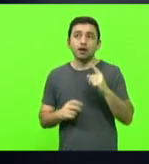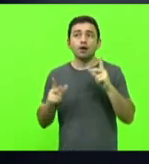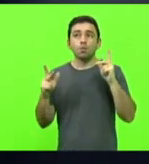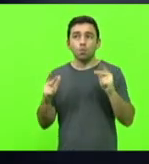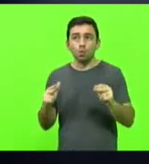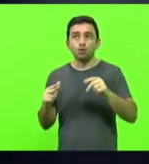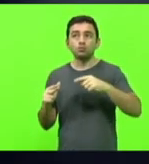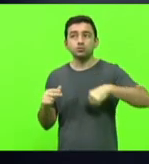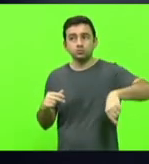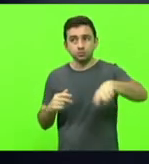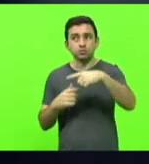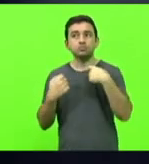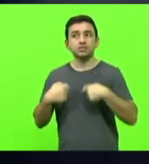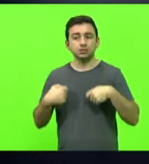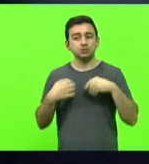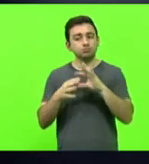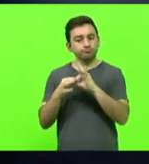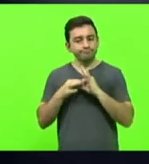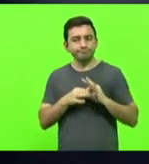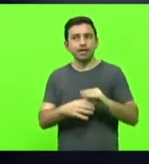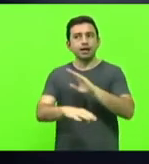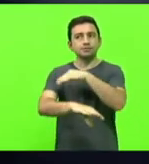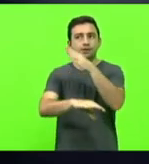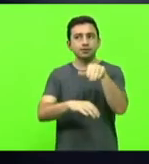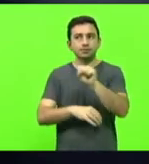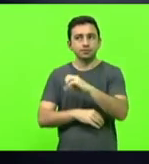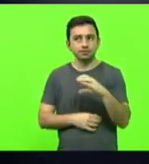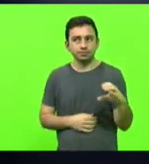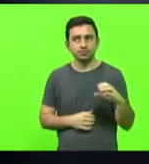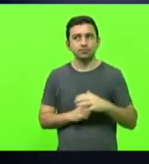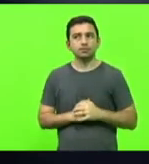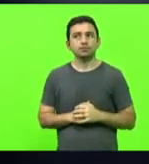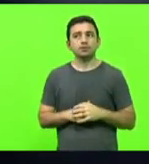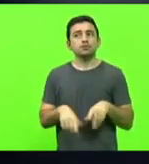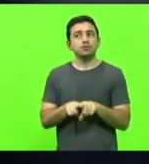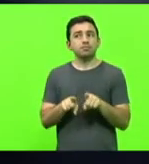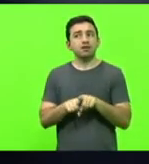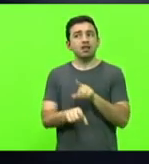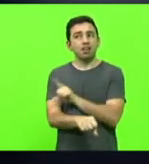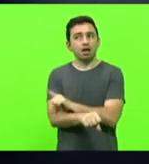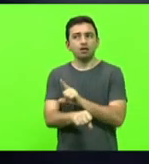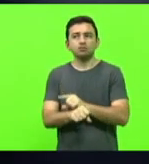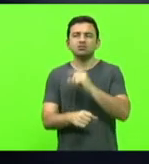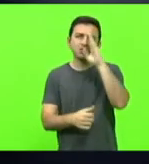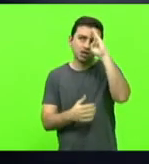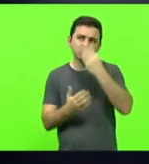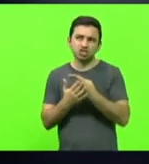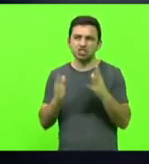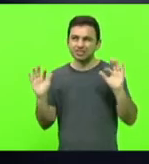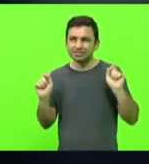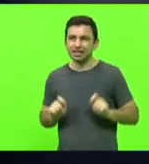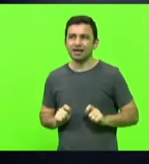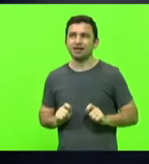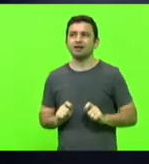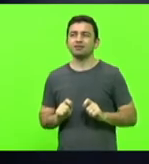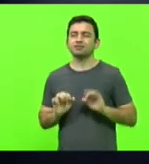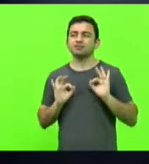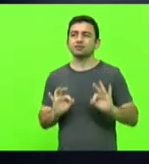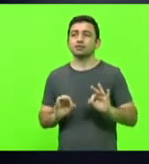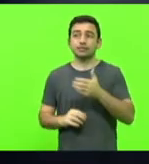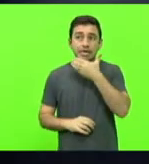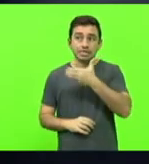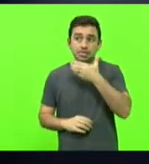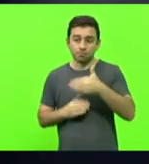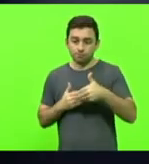precisamos integrar na Serra Catarinense. Então, em Lages, nós vamos fazer, acredito, dando tudo certo, em dezembro, a Prefeitura vai